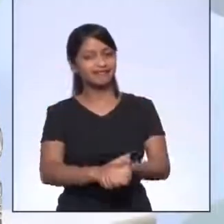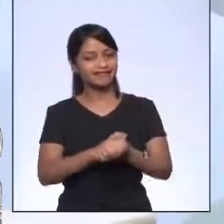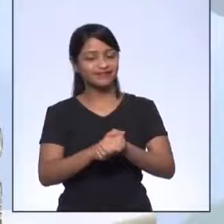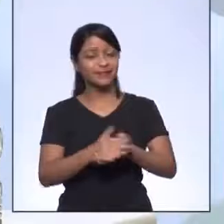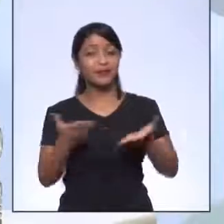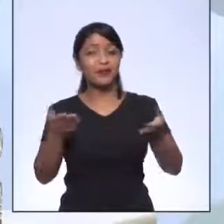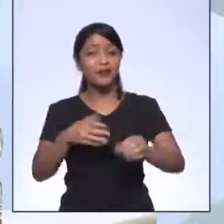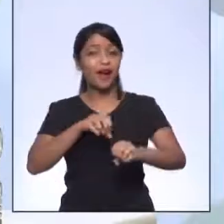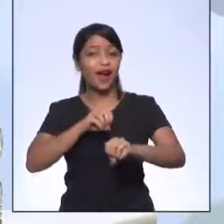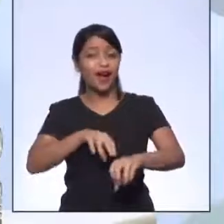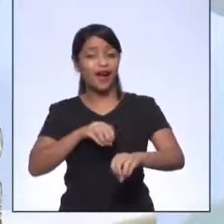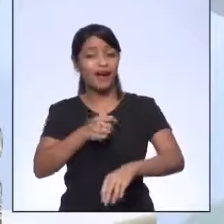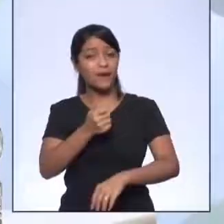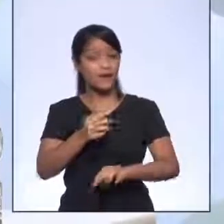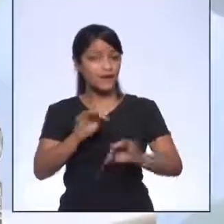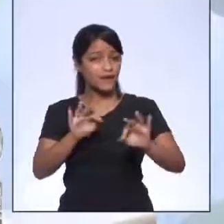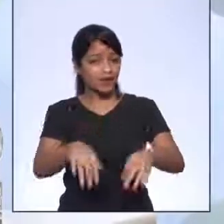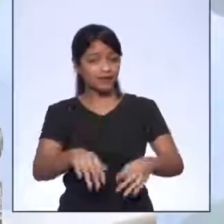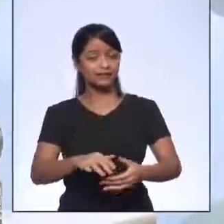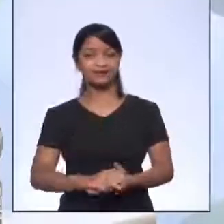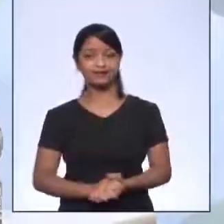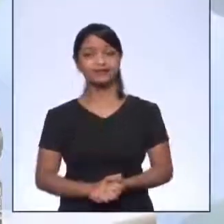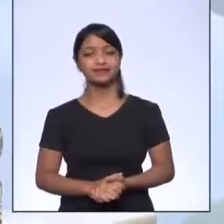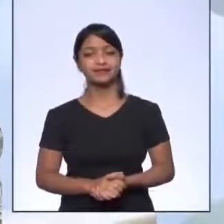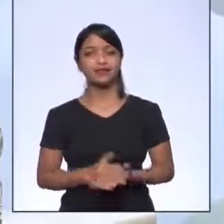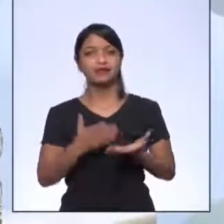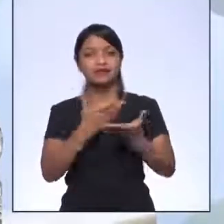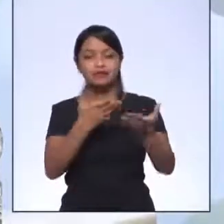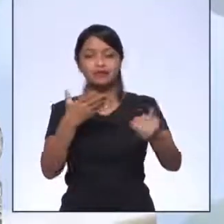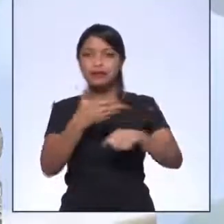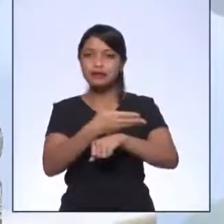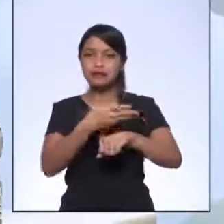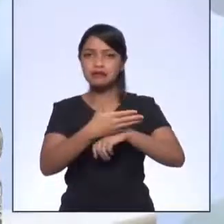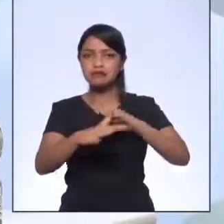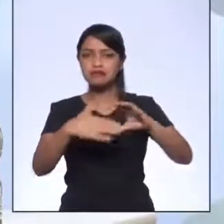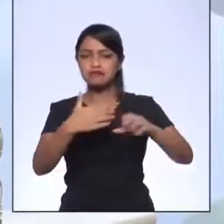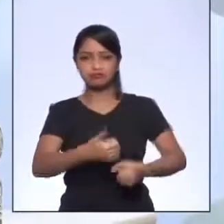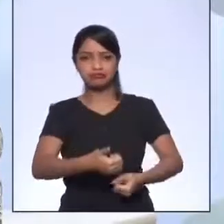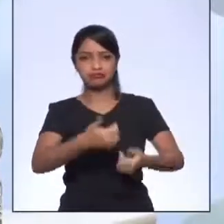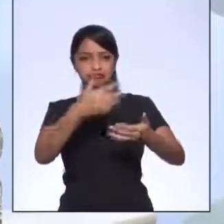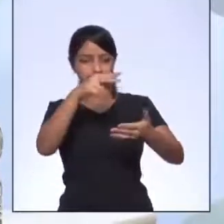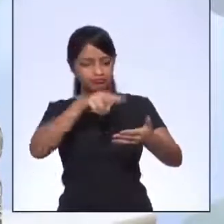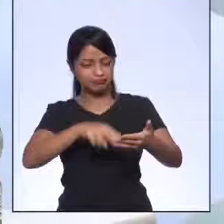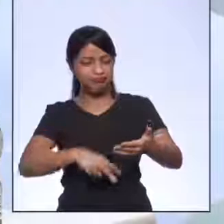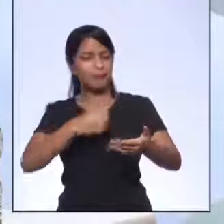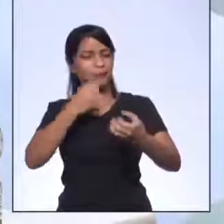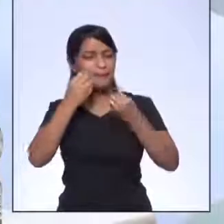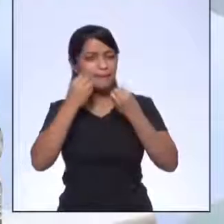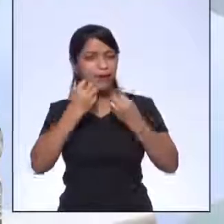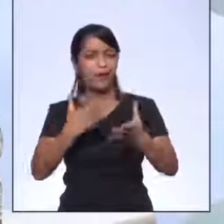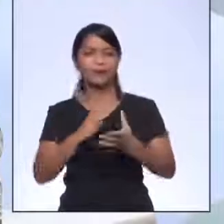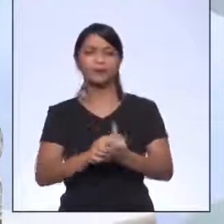nossa aula. É muito bom ter vocês participando aqui. Espero termos